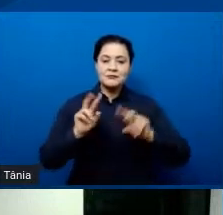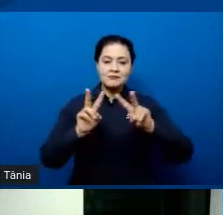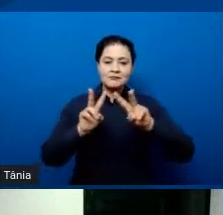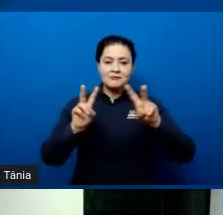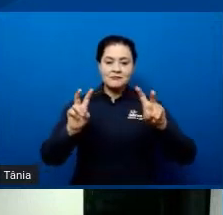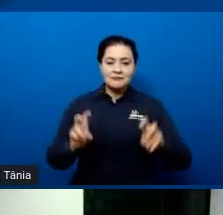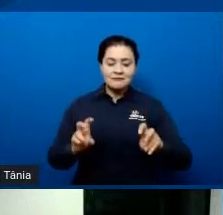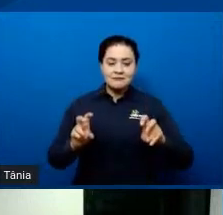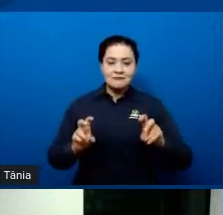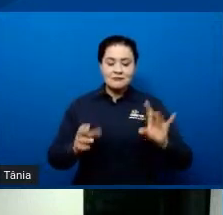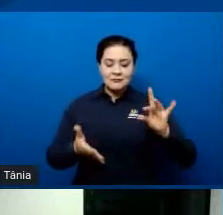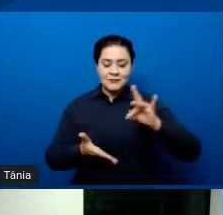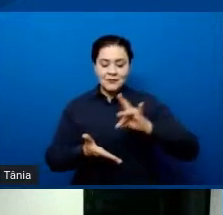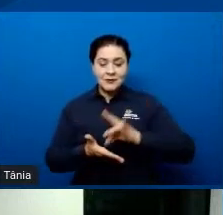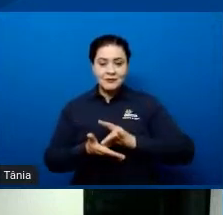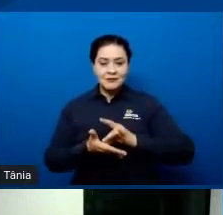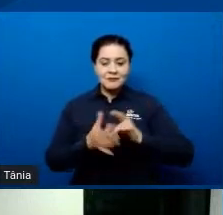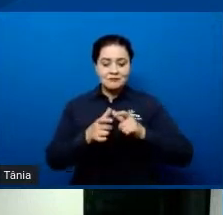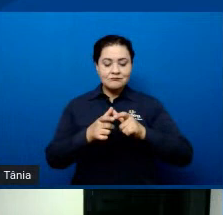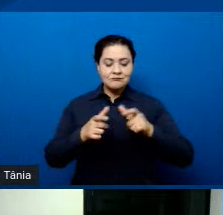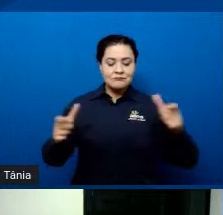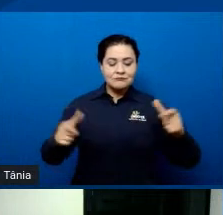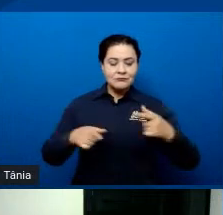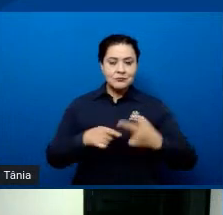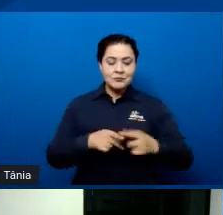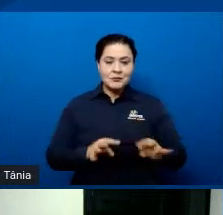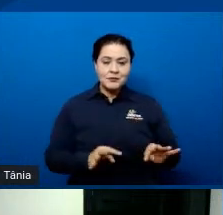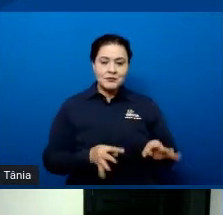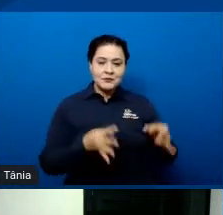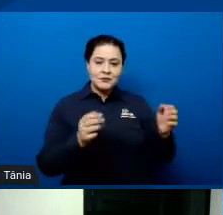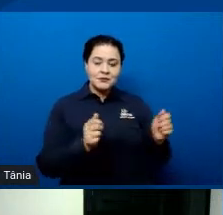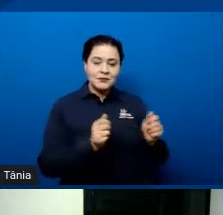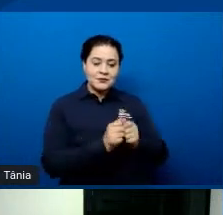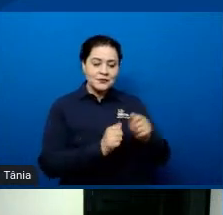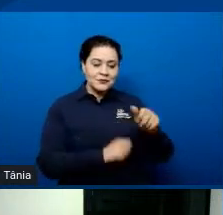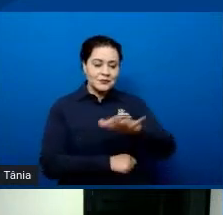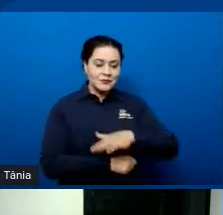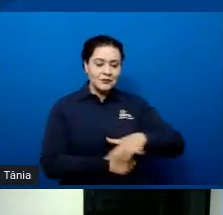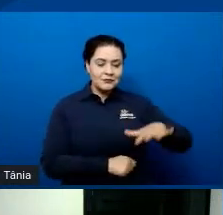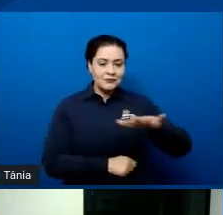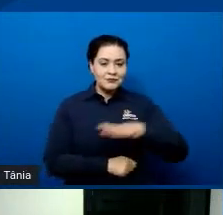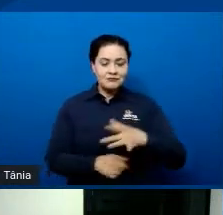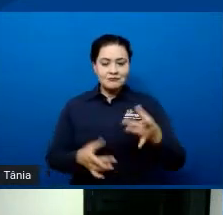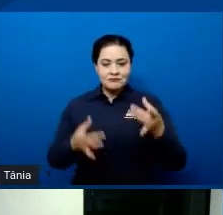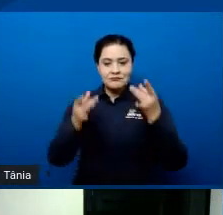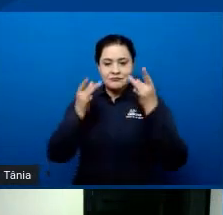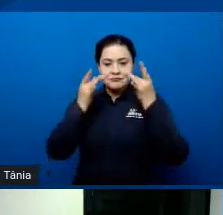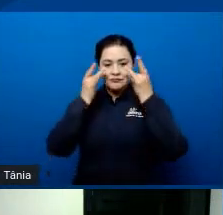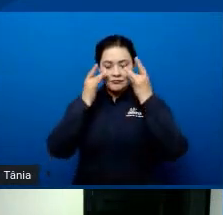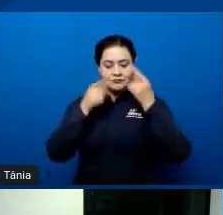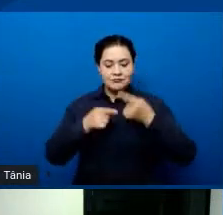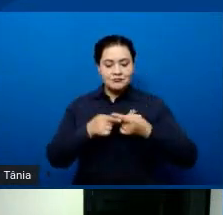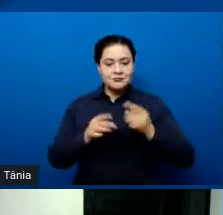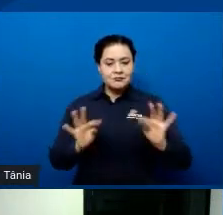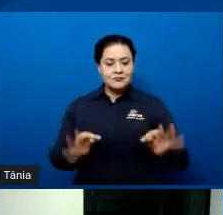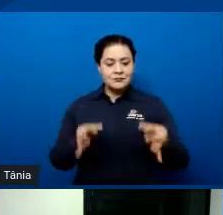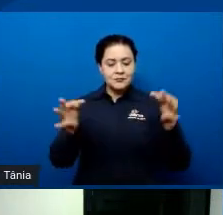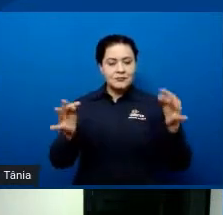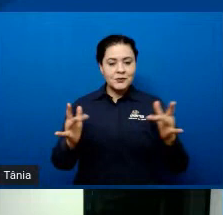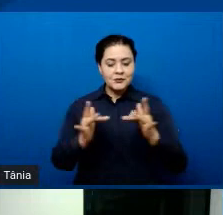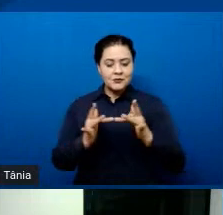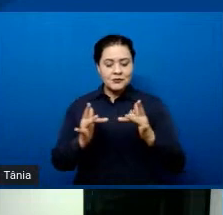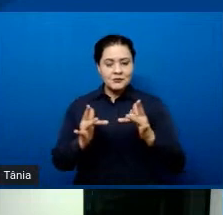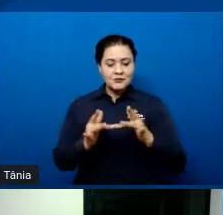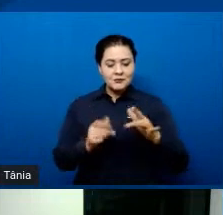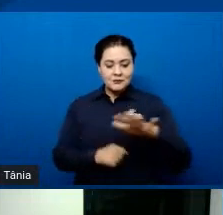realidade aumentada, que é a interação da tecnologia com o ambiente físico, né? A gente não vai